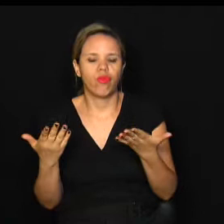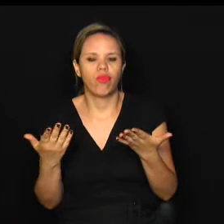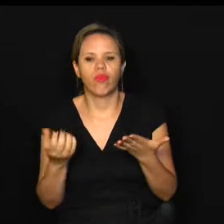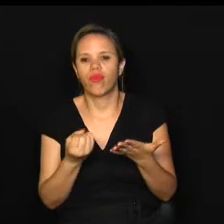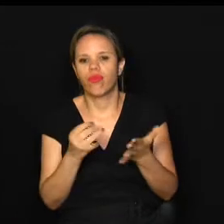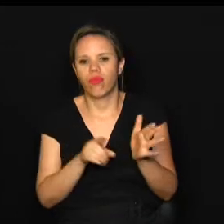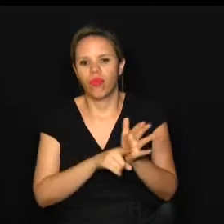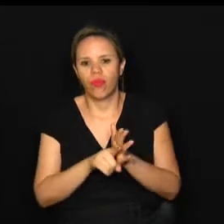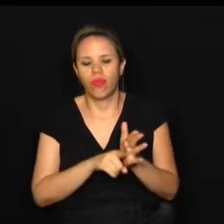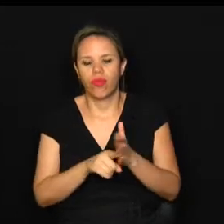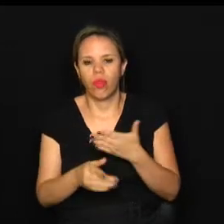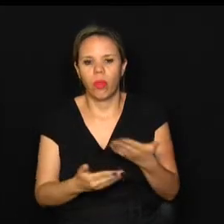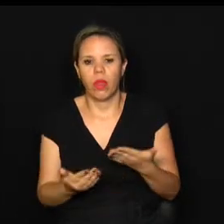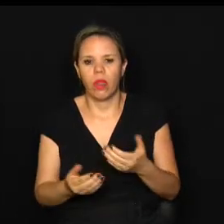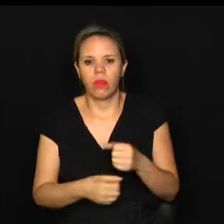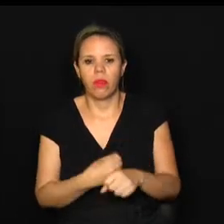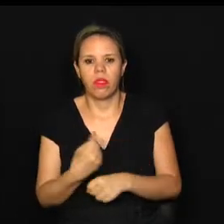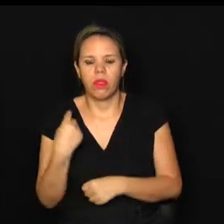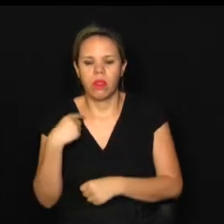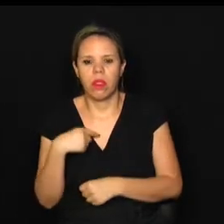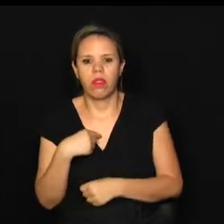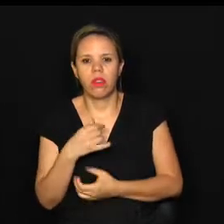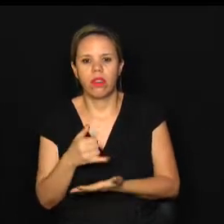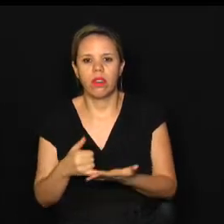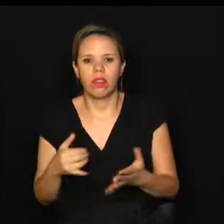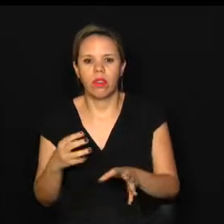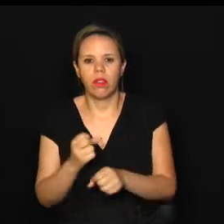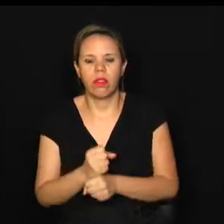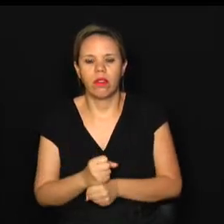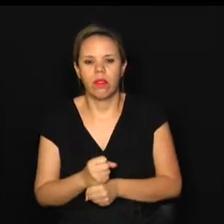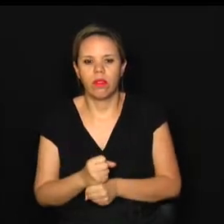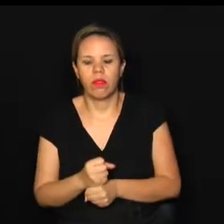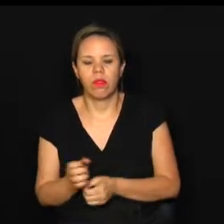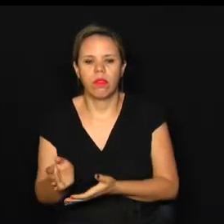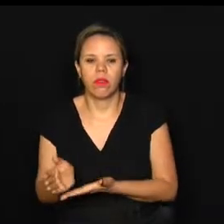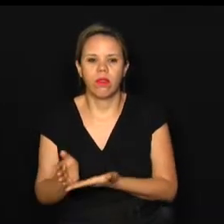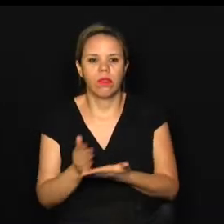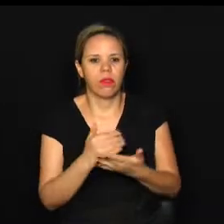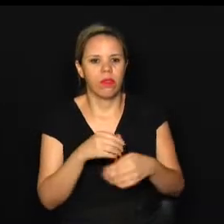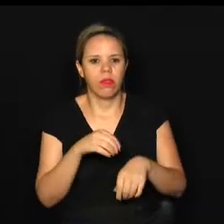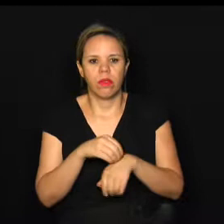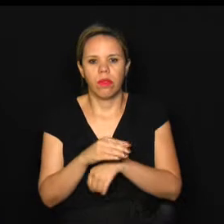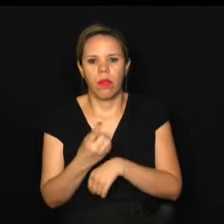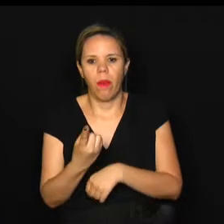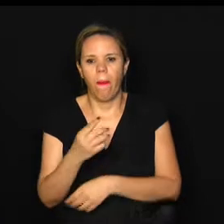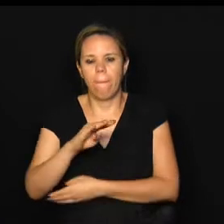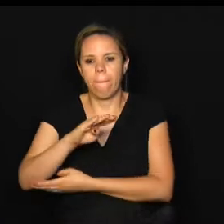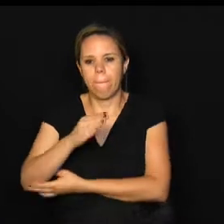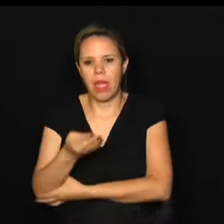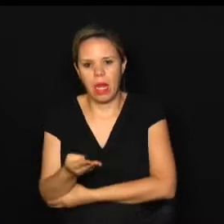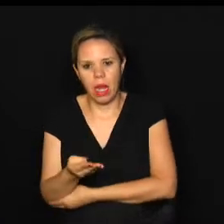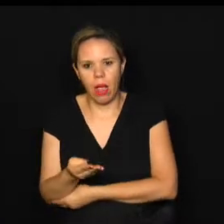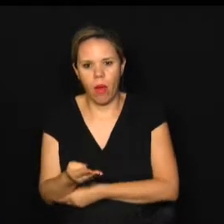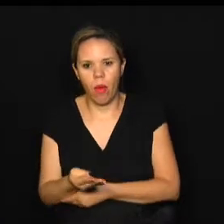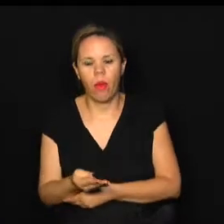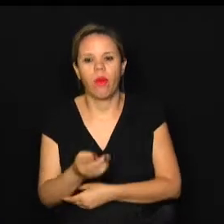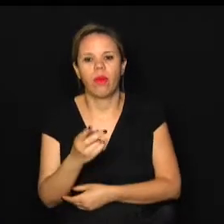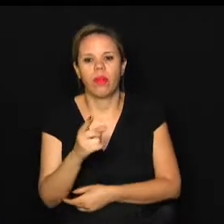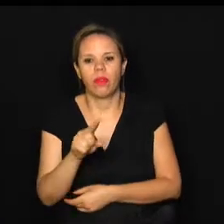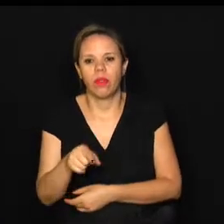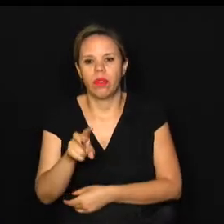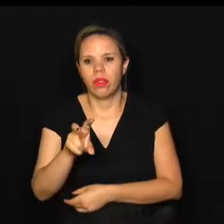relação a 2019, das receitas totais. Então, a arrecadação de transferências foi de 1.460 milhões e 500